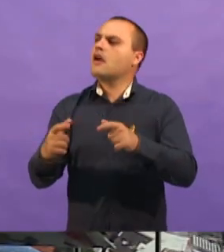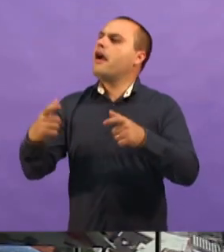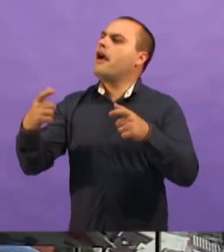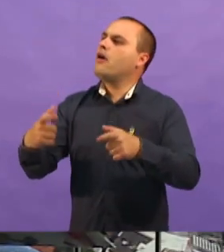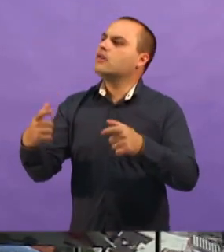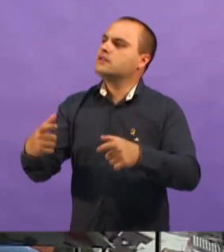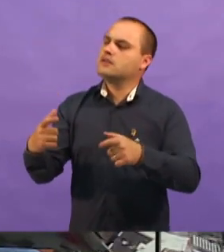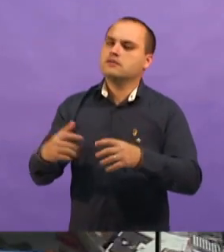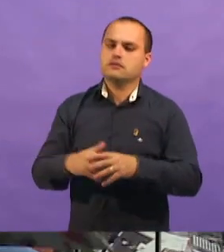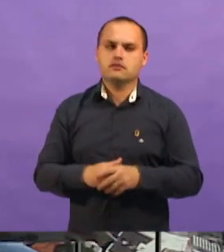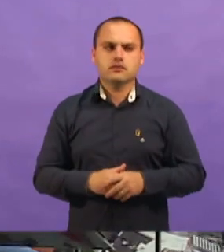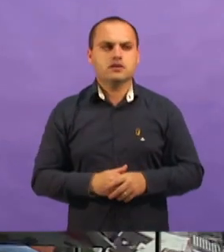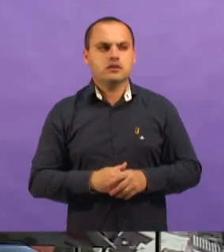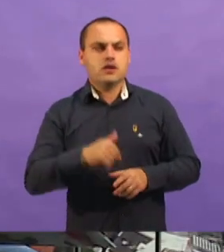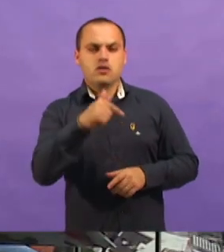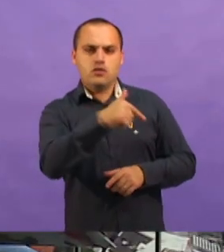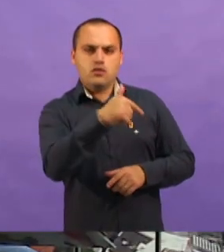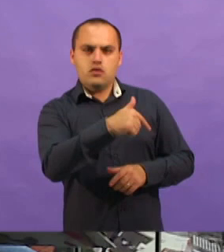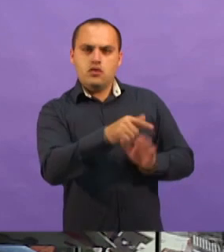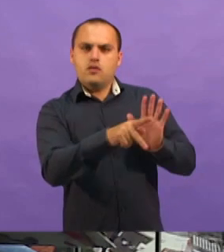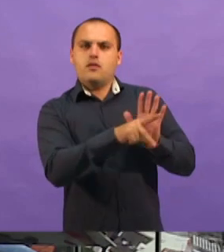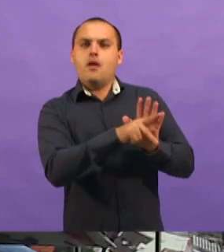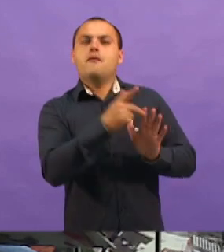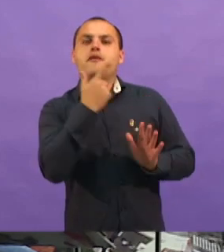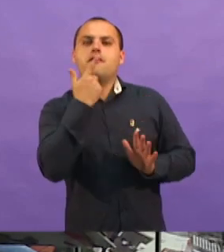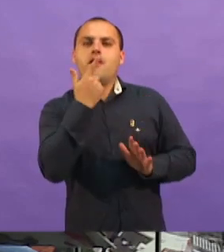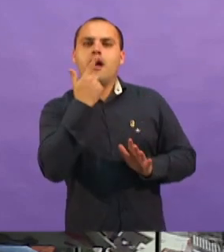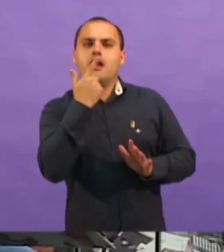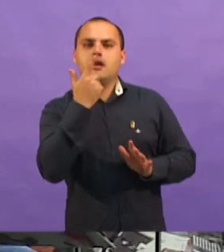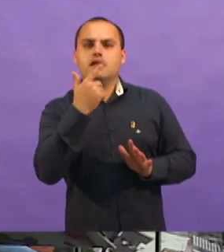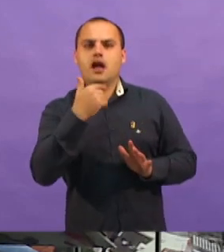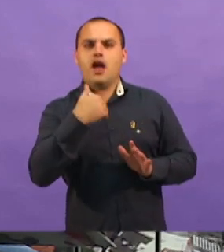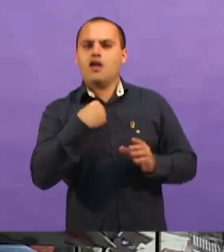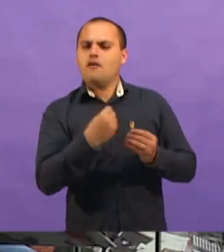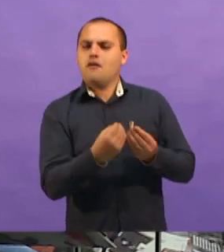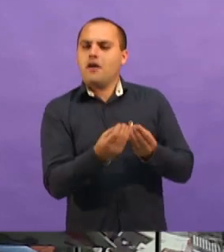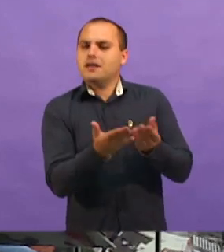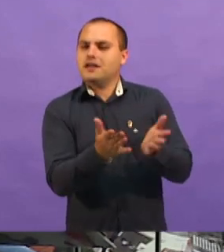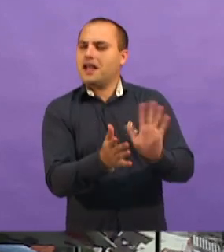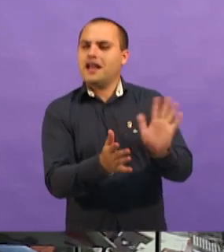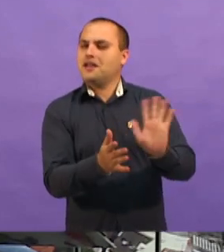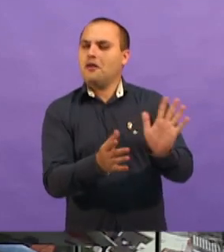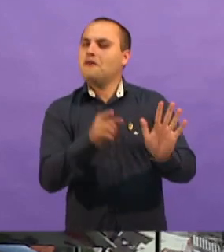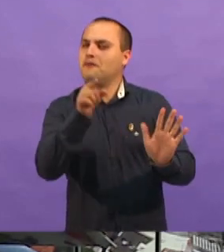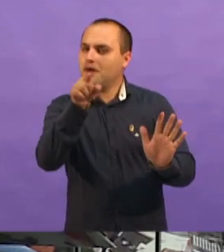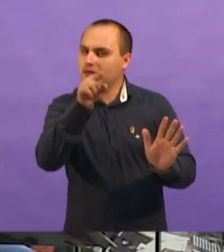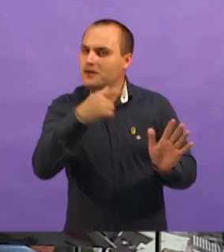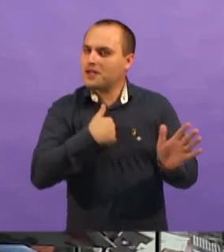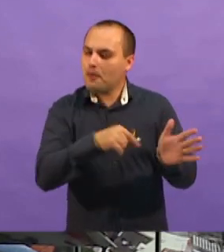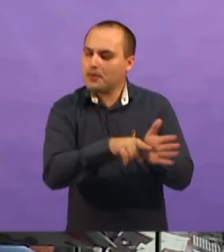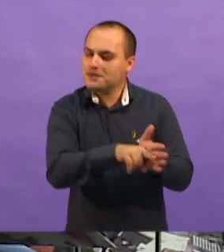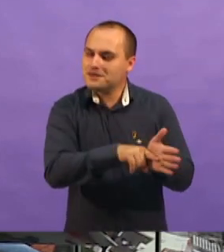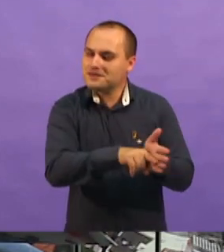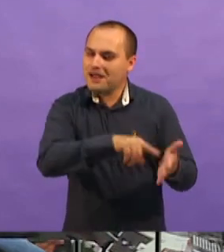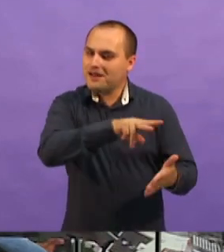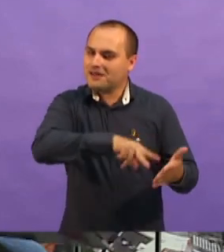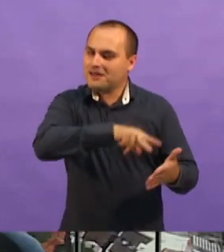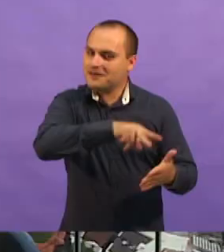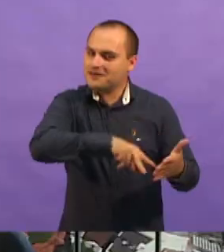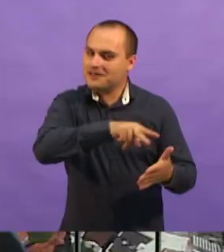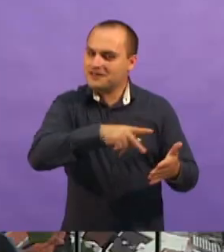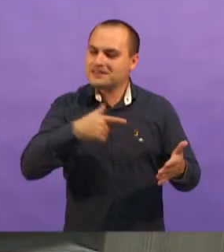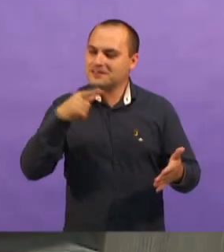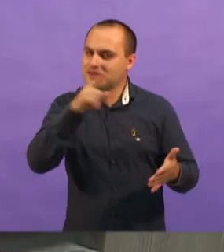da localidade desse museu e depois... eu não vou entregar o ouro assim, não. Vocês vão ter que pegar o anuário e vão ter que ler, vocês vão gostar,